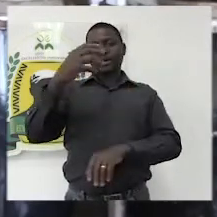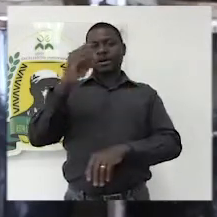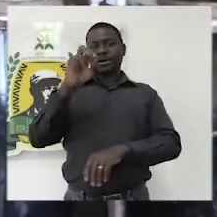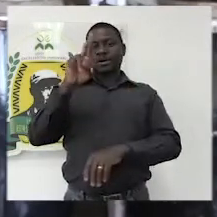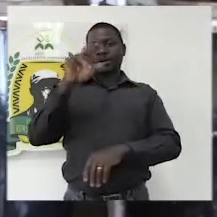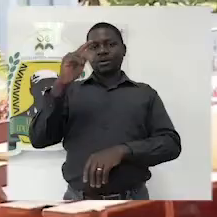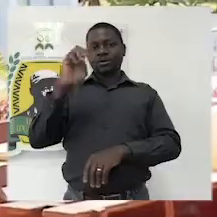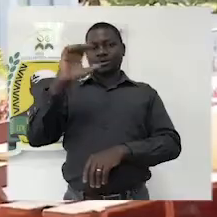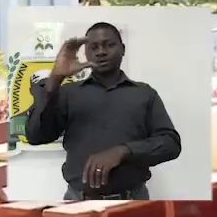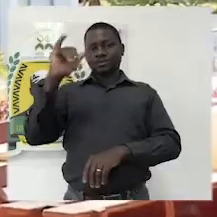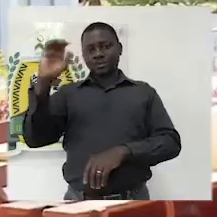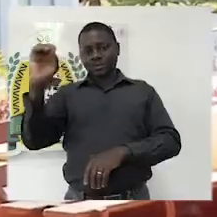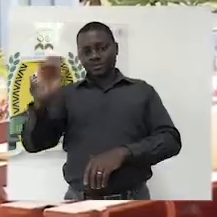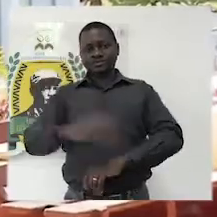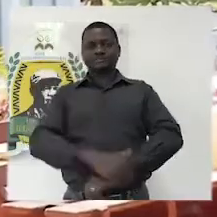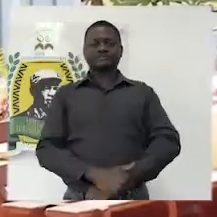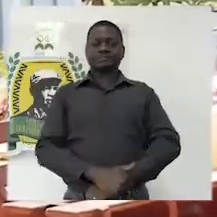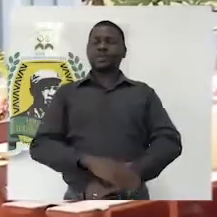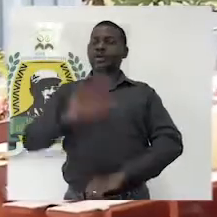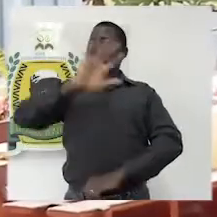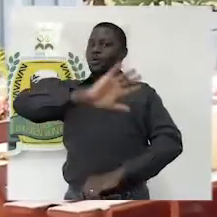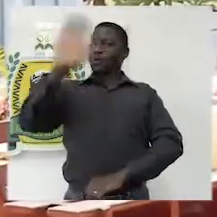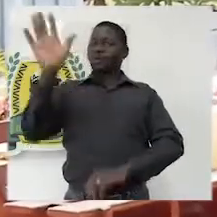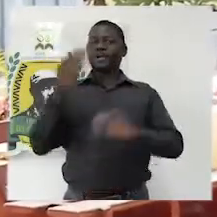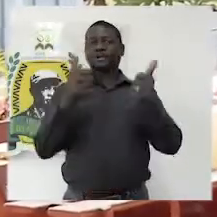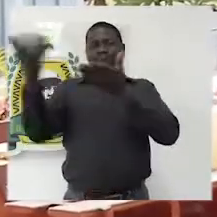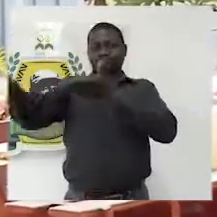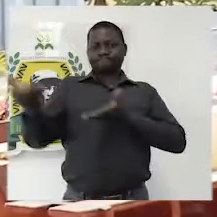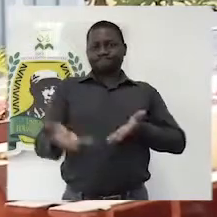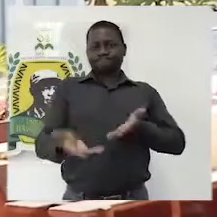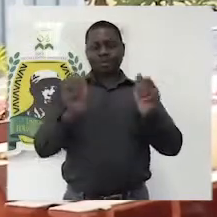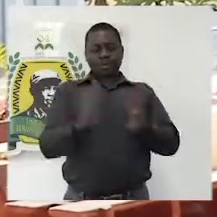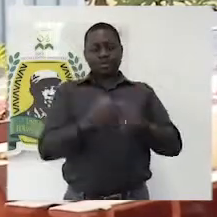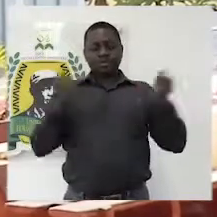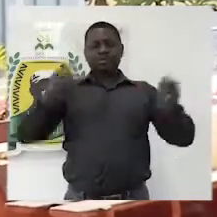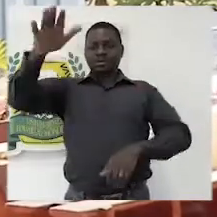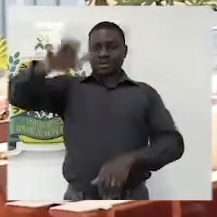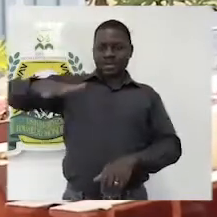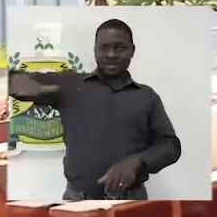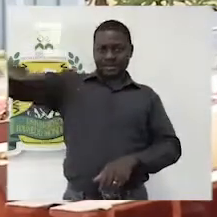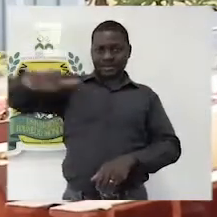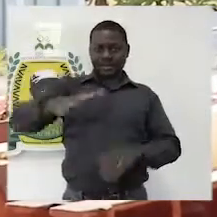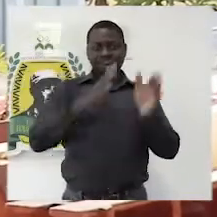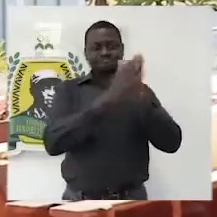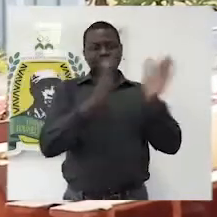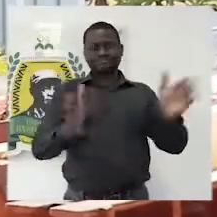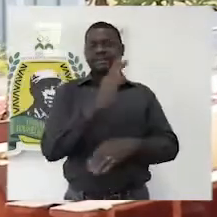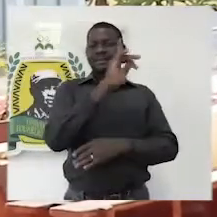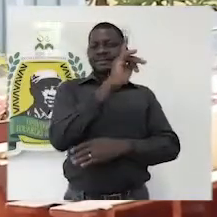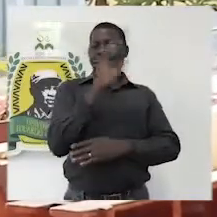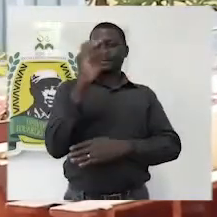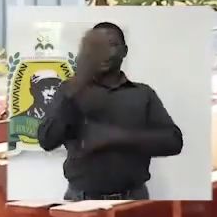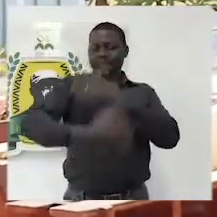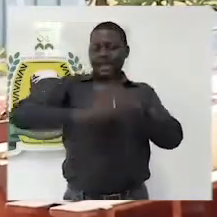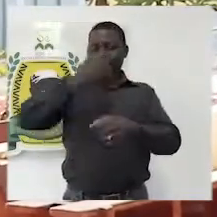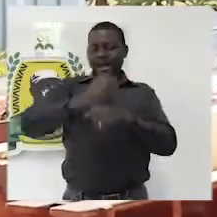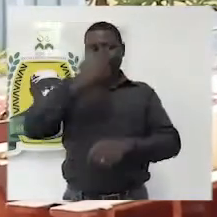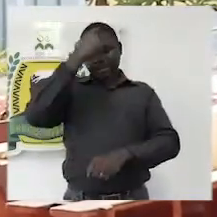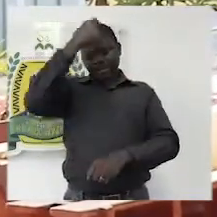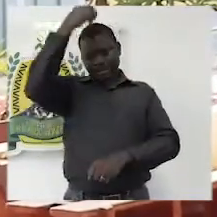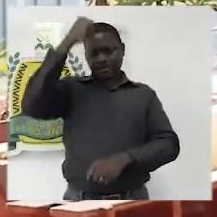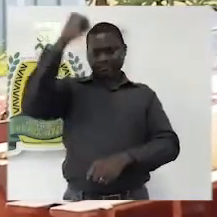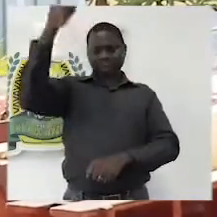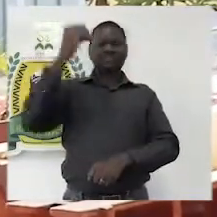Langa. Olá, bem-vindo a mais uma edição do Jornal da Comunidade. Alusivo ao centenário Eduardo Mondlane, o antigo presidente